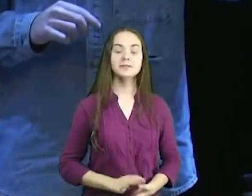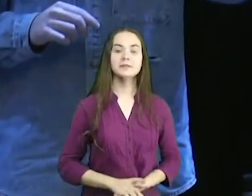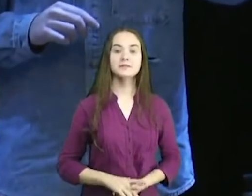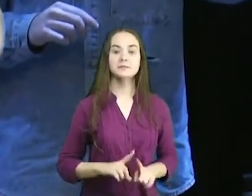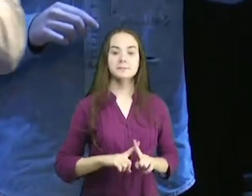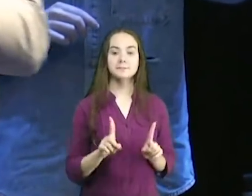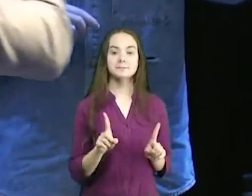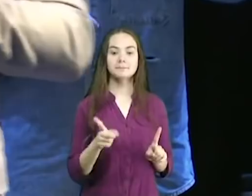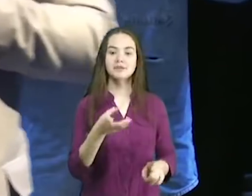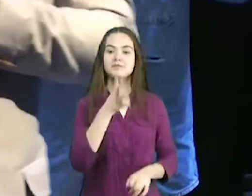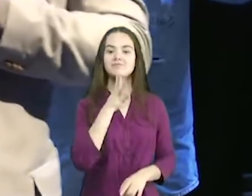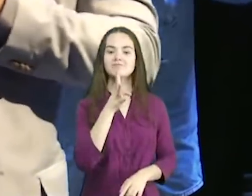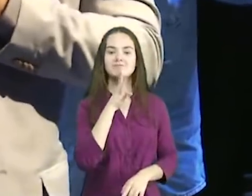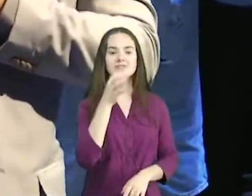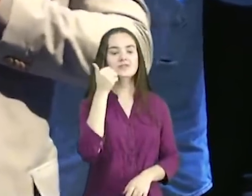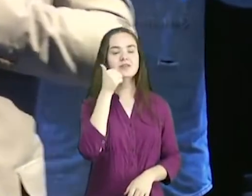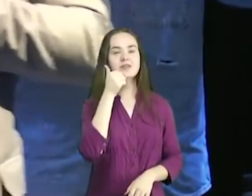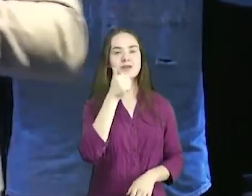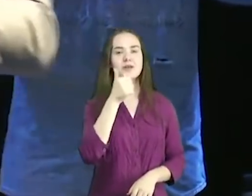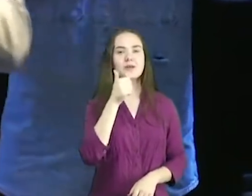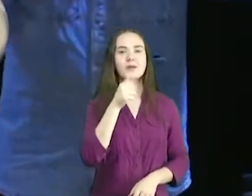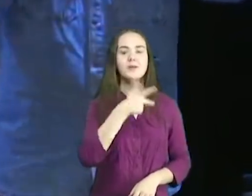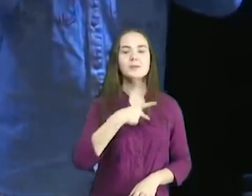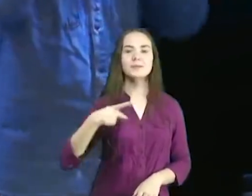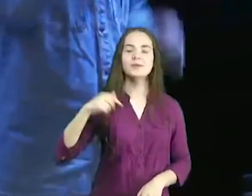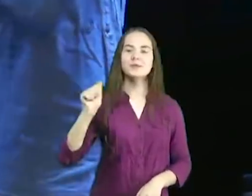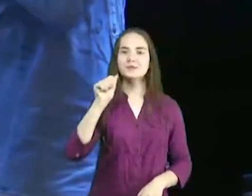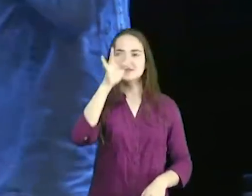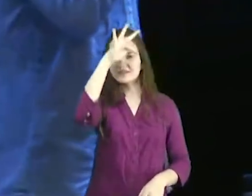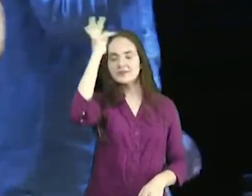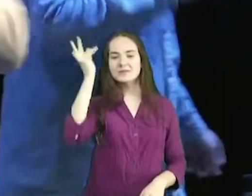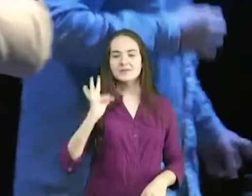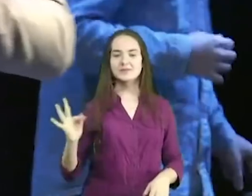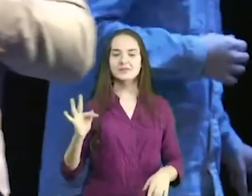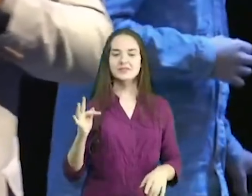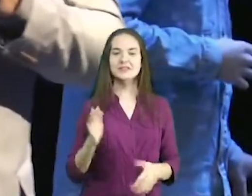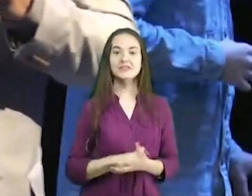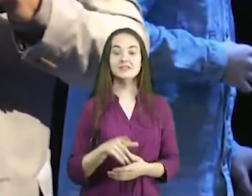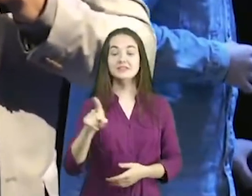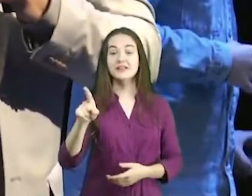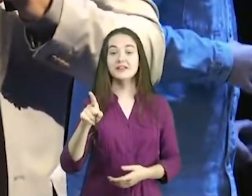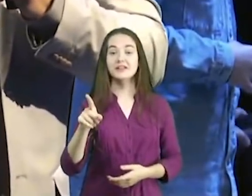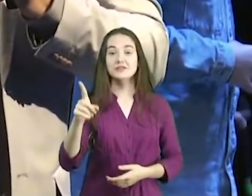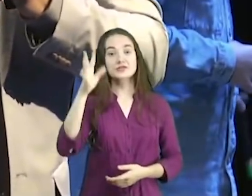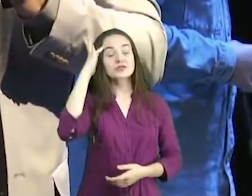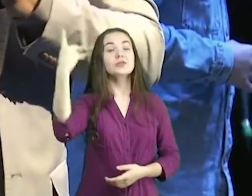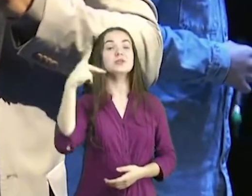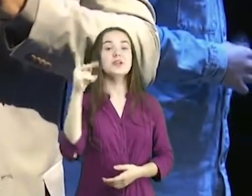Mas eu conheci a pastora Fabíola. E aí os sonhos dela que eu fosse padre